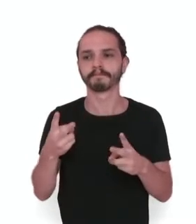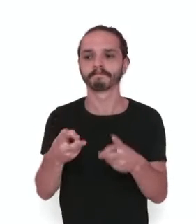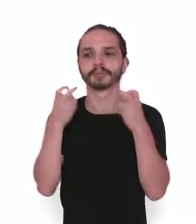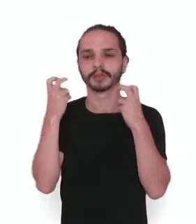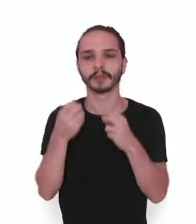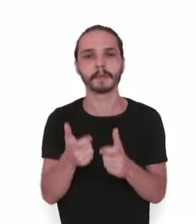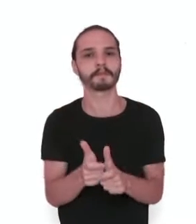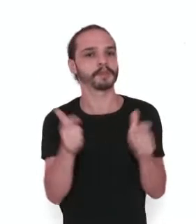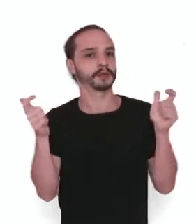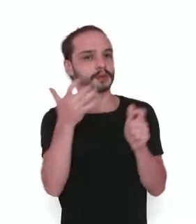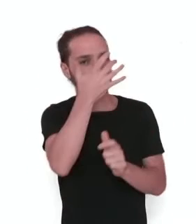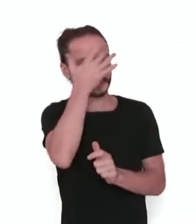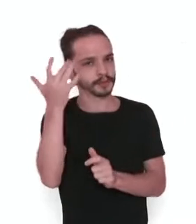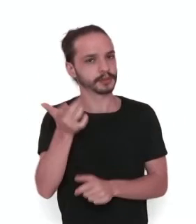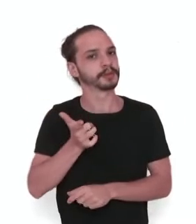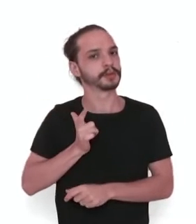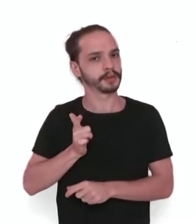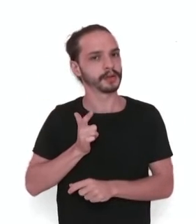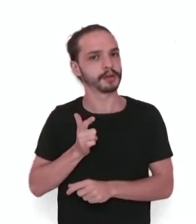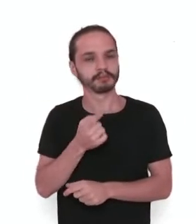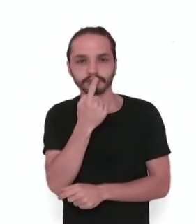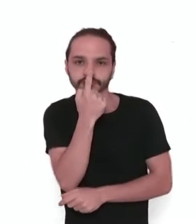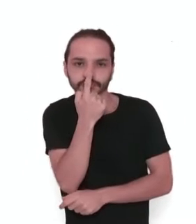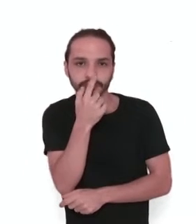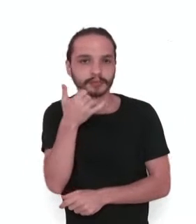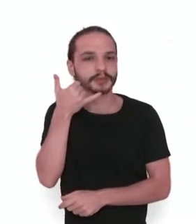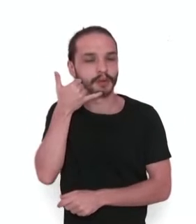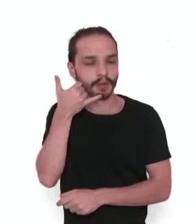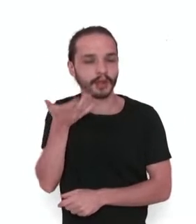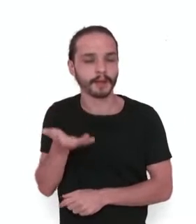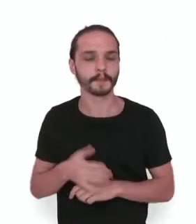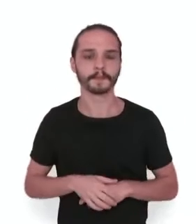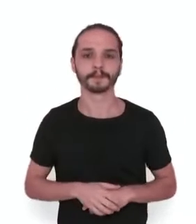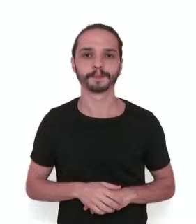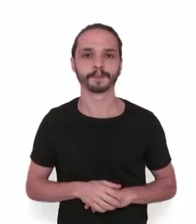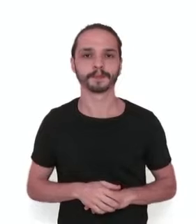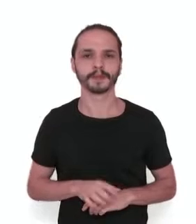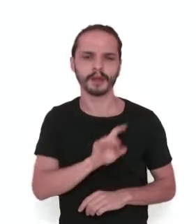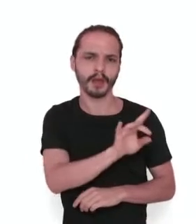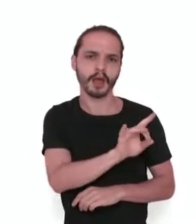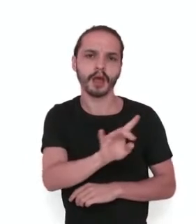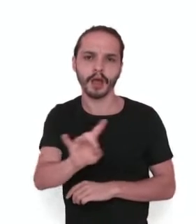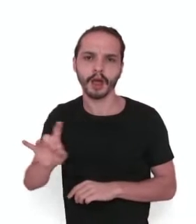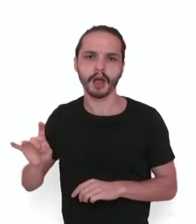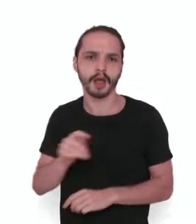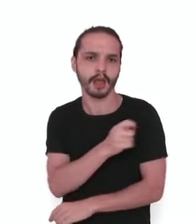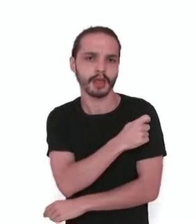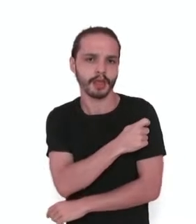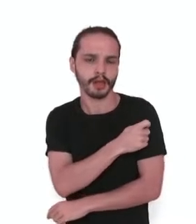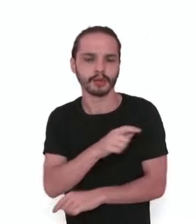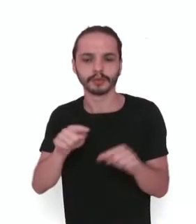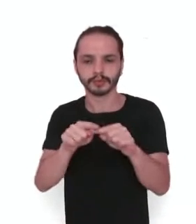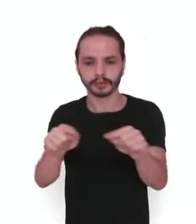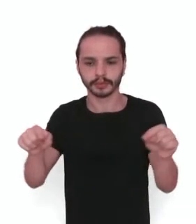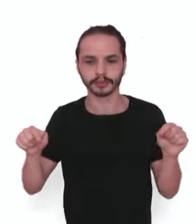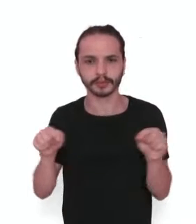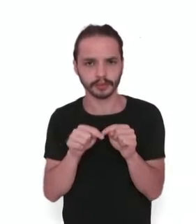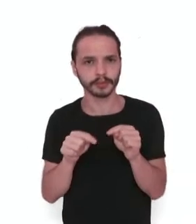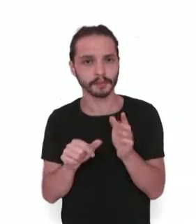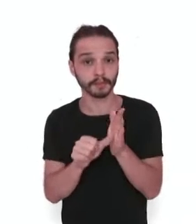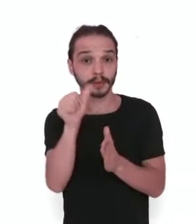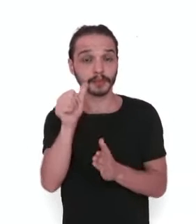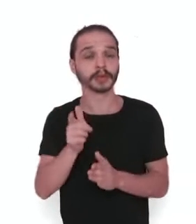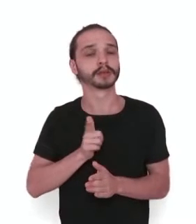tem familiaridade com os celulares. Cada estudante da turma piloto recebeu um aparelho, por